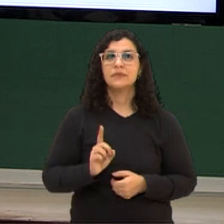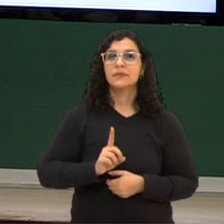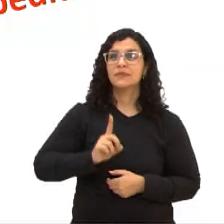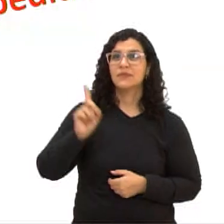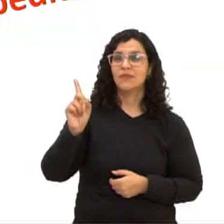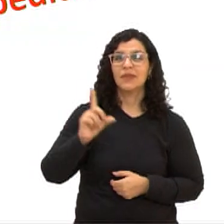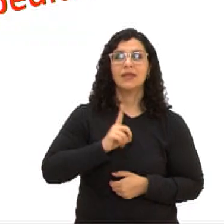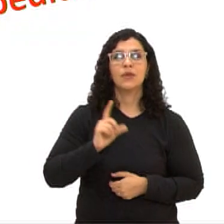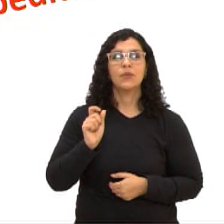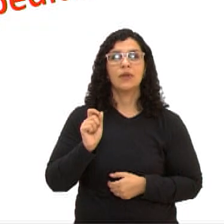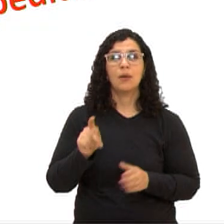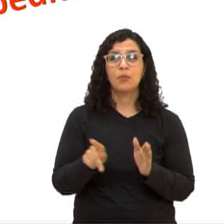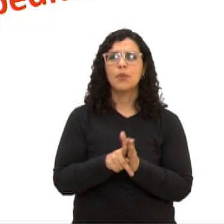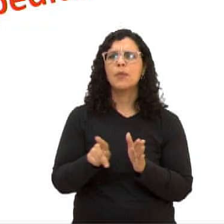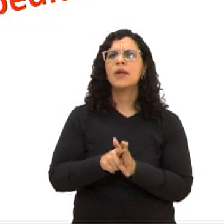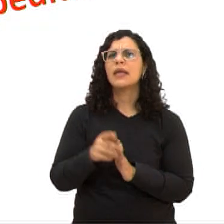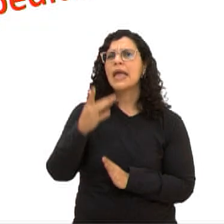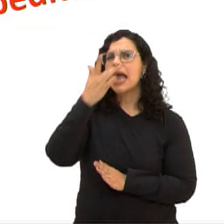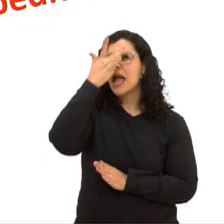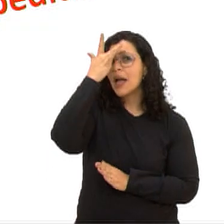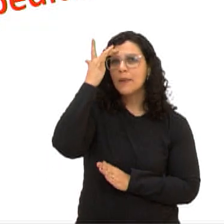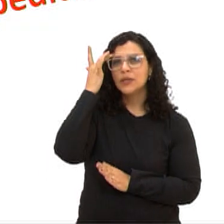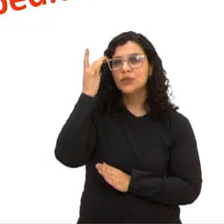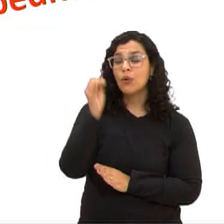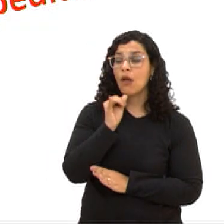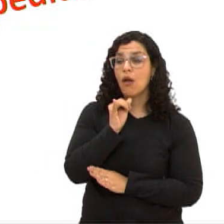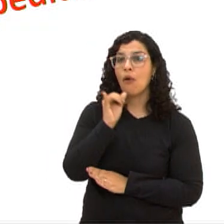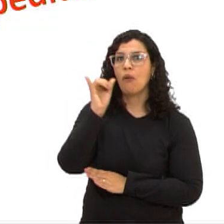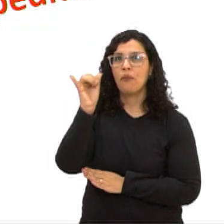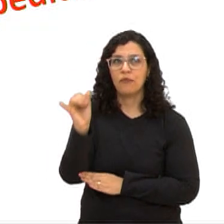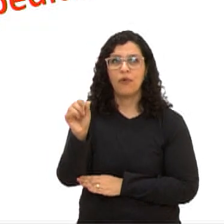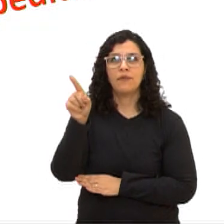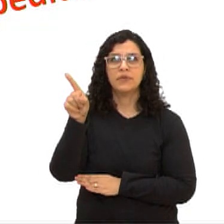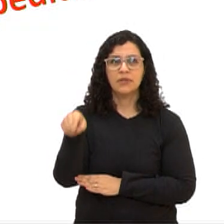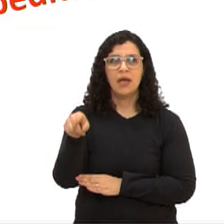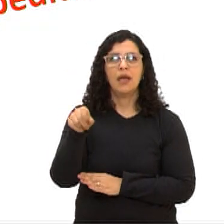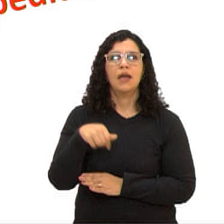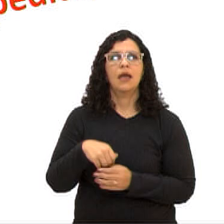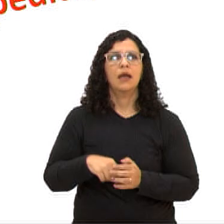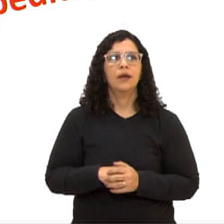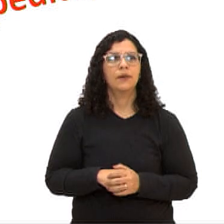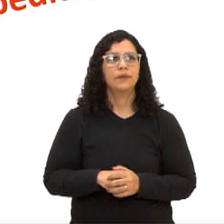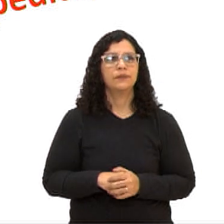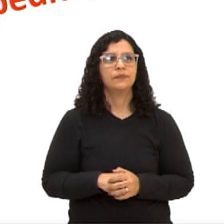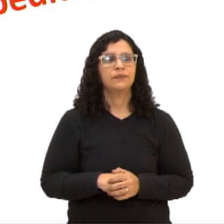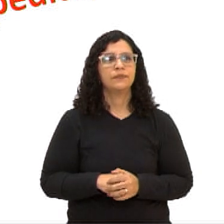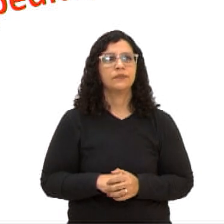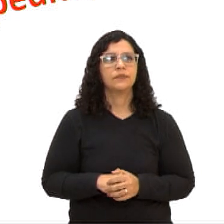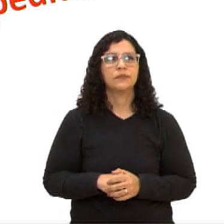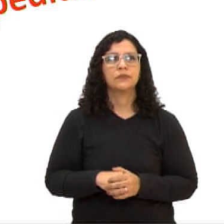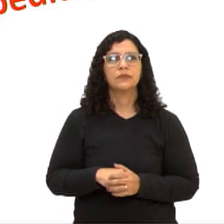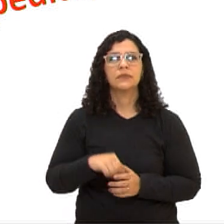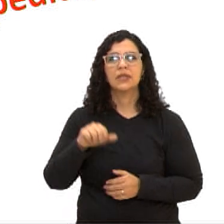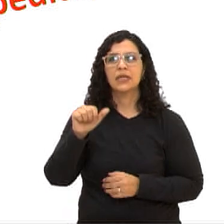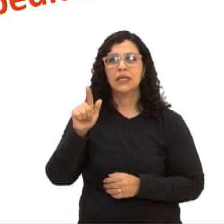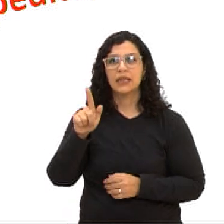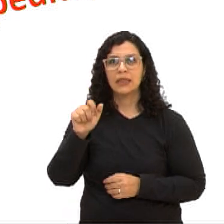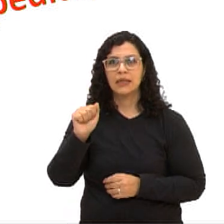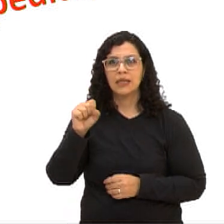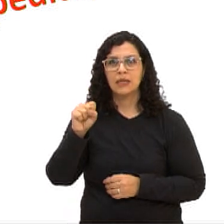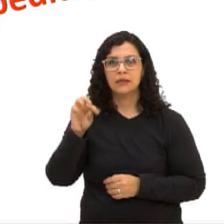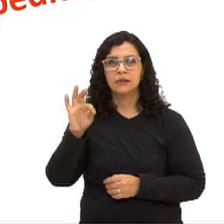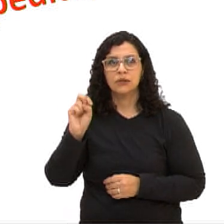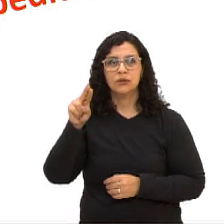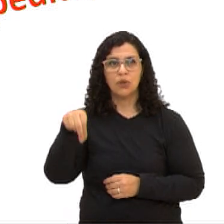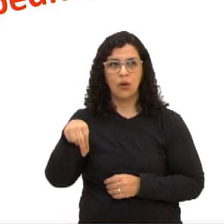nesta nota, né, en la nota de recados, temos o receptor, um saludo, Gastón,